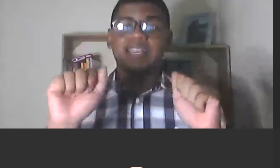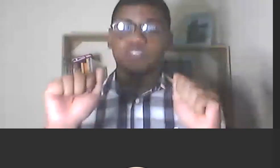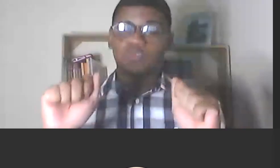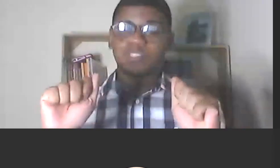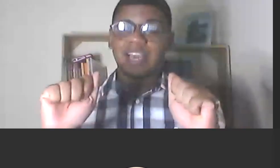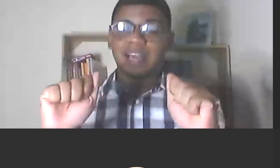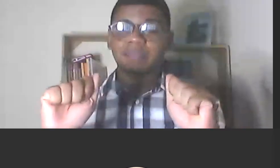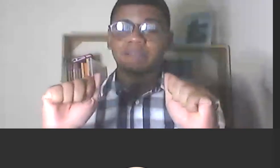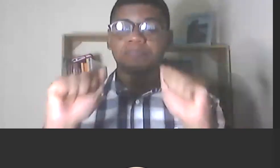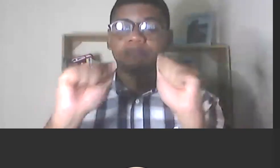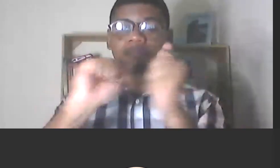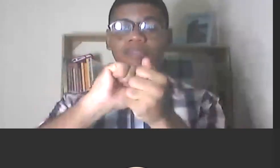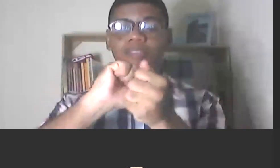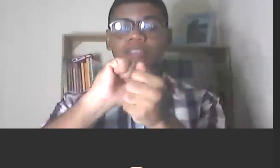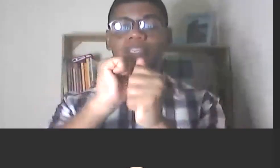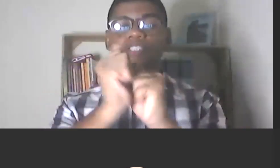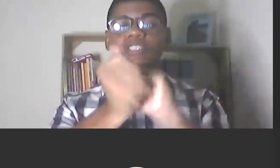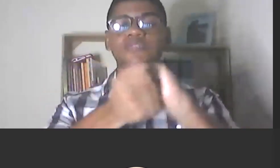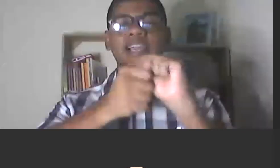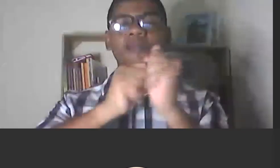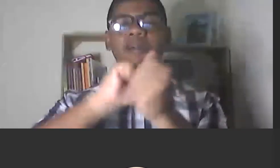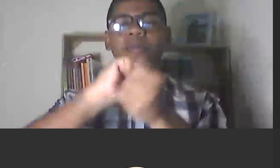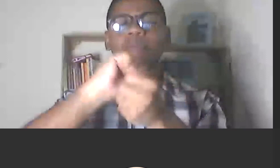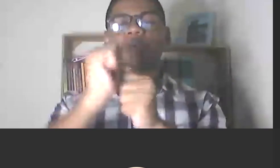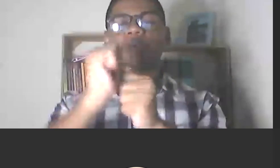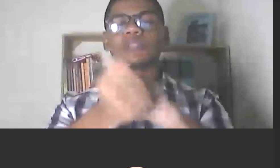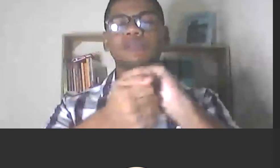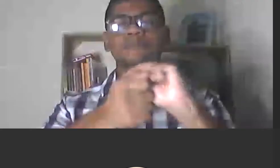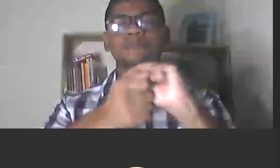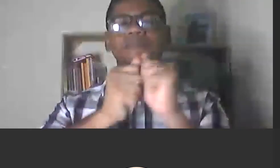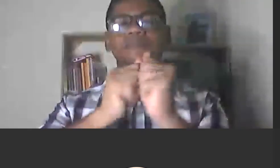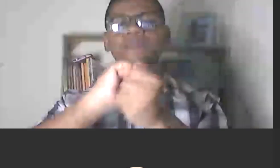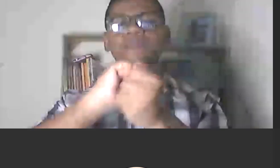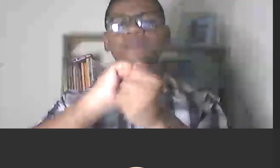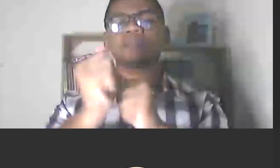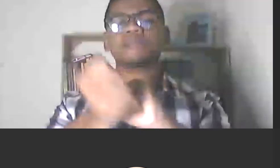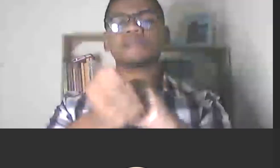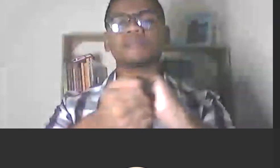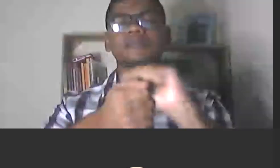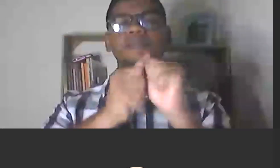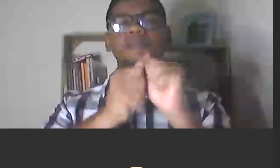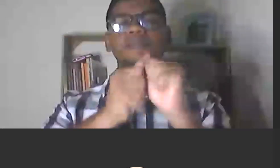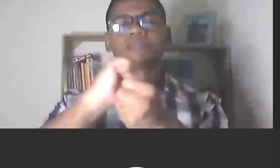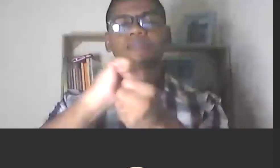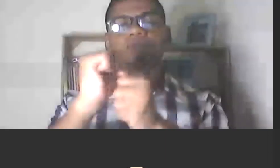faz? As duas em A e a gente esfrega uma mão na outra. Ó.